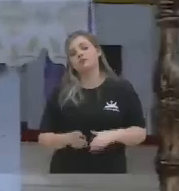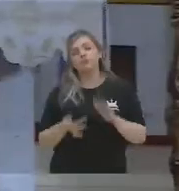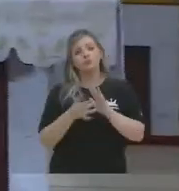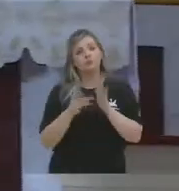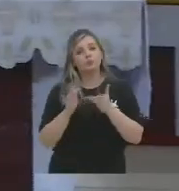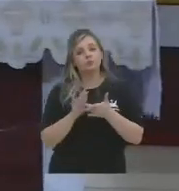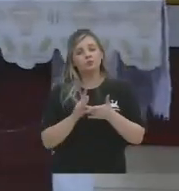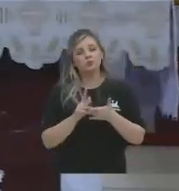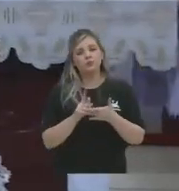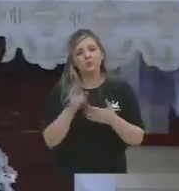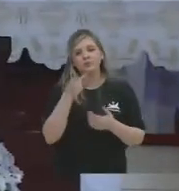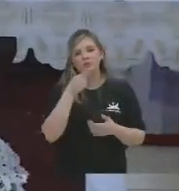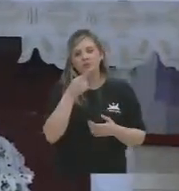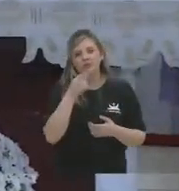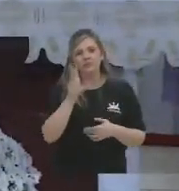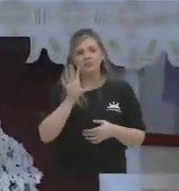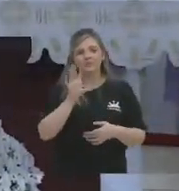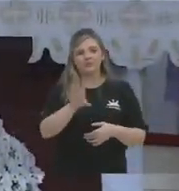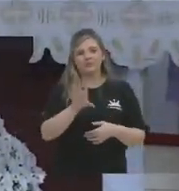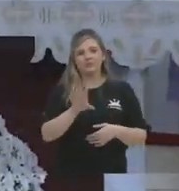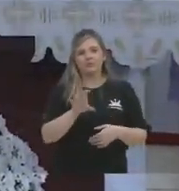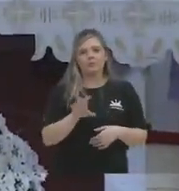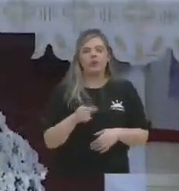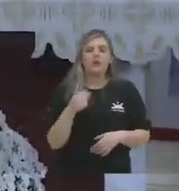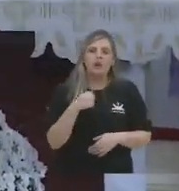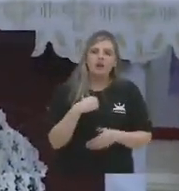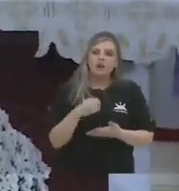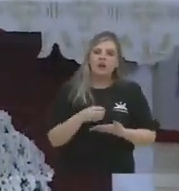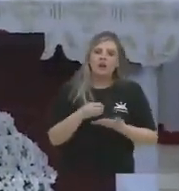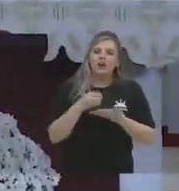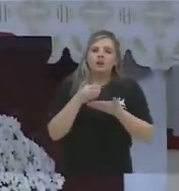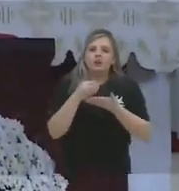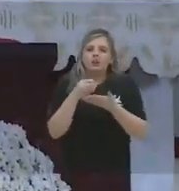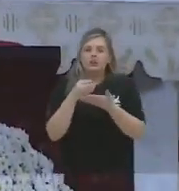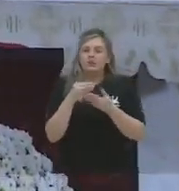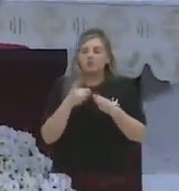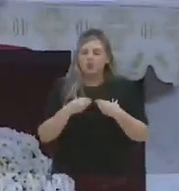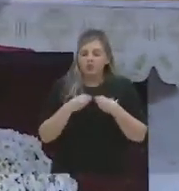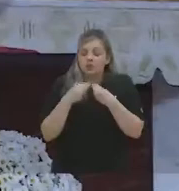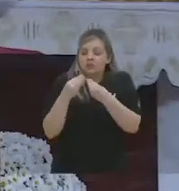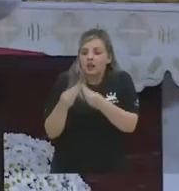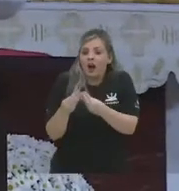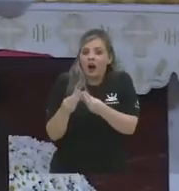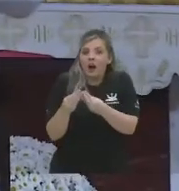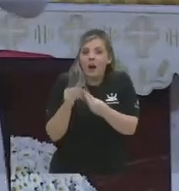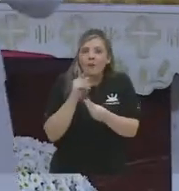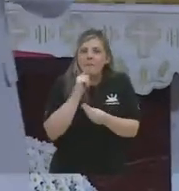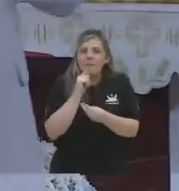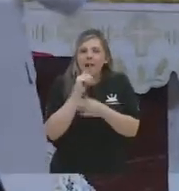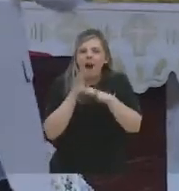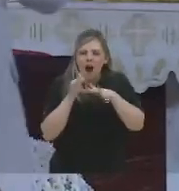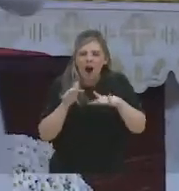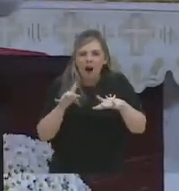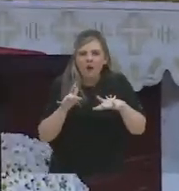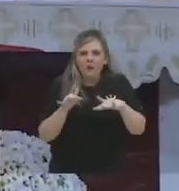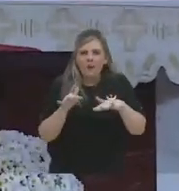eu vou te dar uma água que vai ser dentro de você uma água que jorra para a vida eterna.